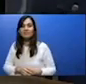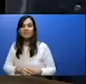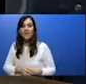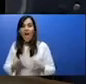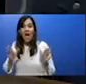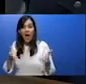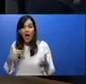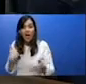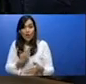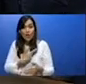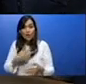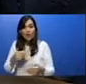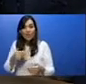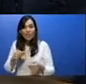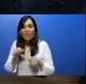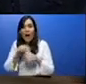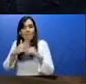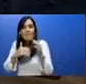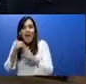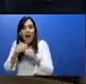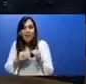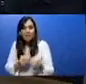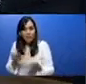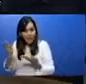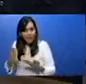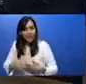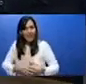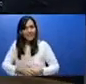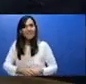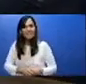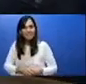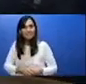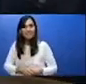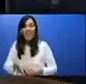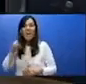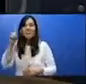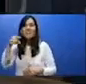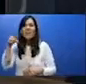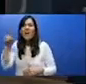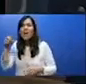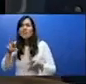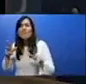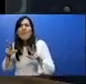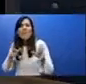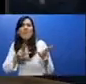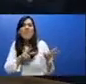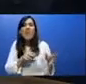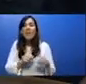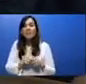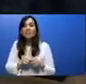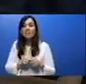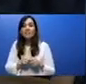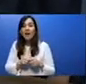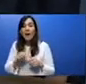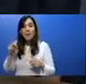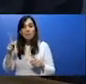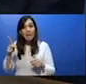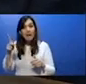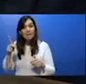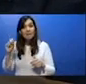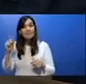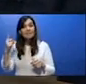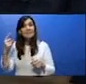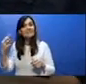Agora, nós vamos colocar isso em prática, essa diferença de acentuação nas palavras, na página 13,